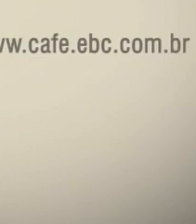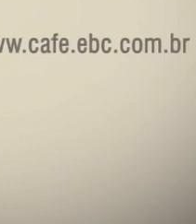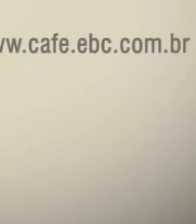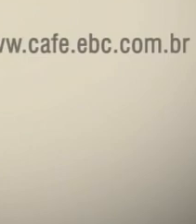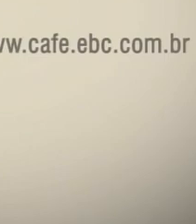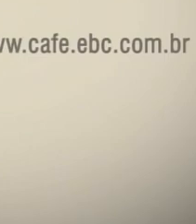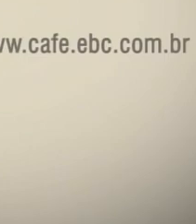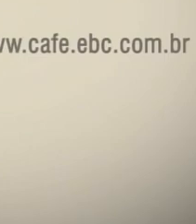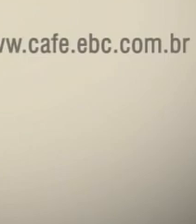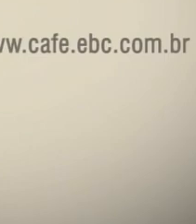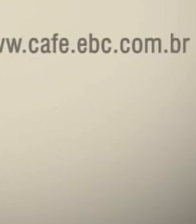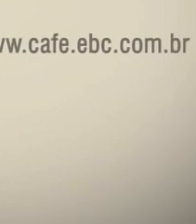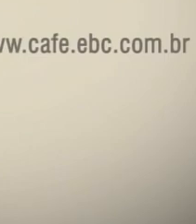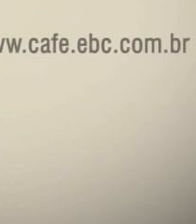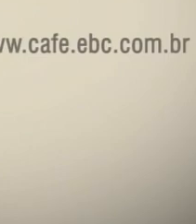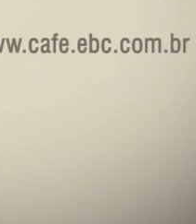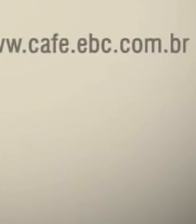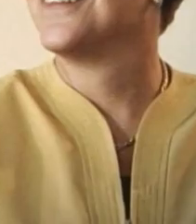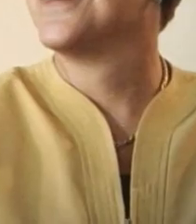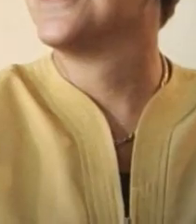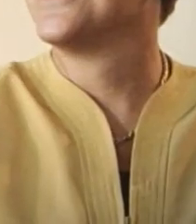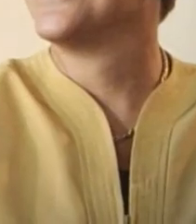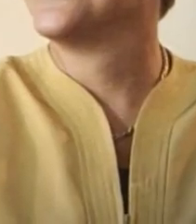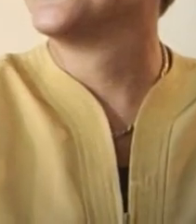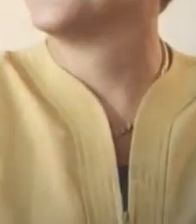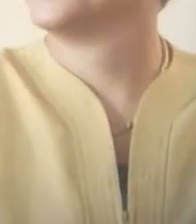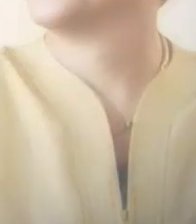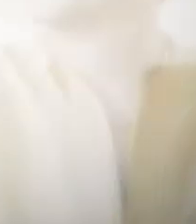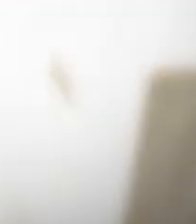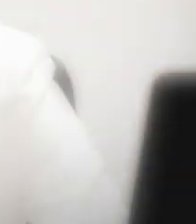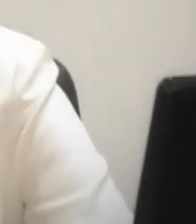Abc.com.br Mas voltamos na próxima segunda-feira